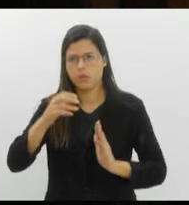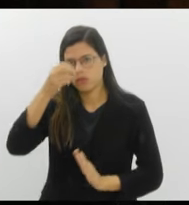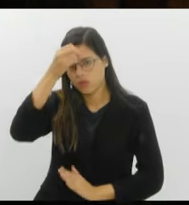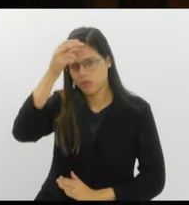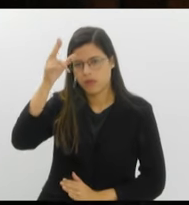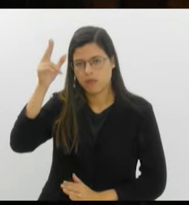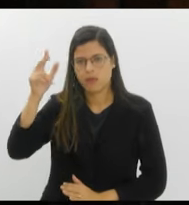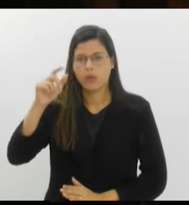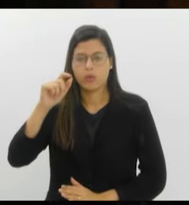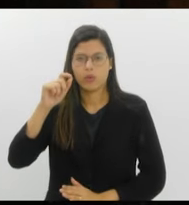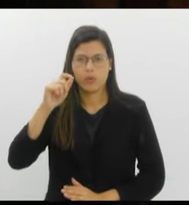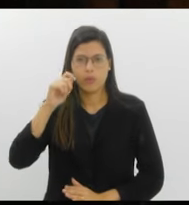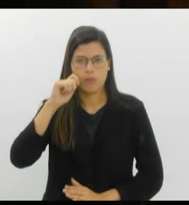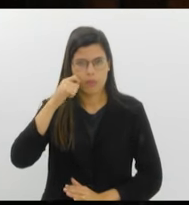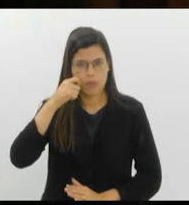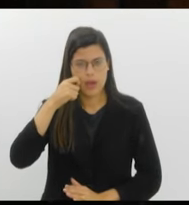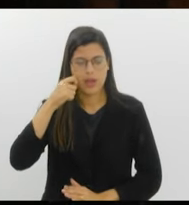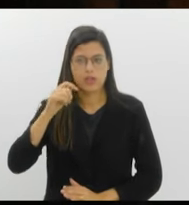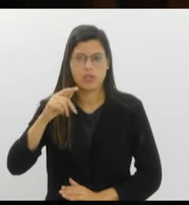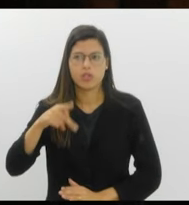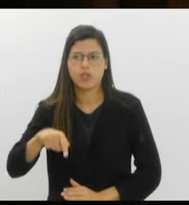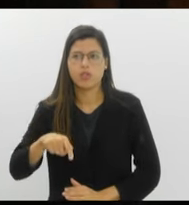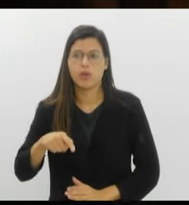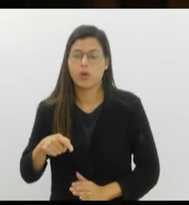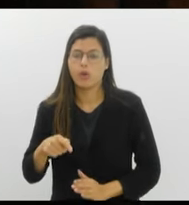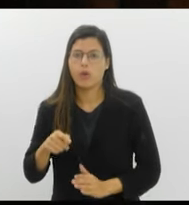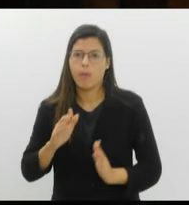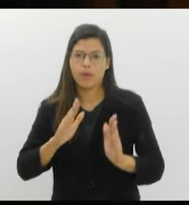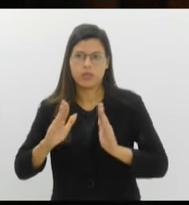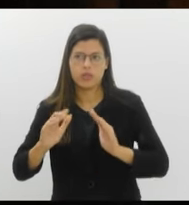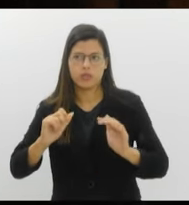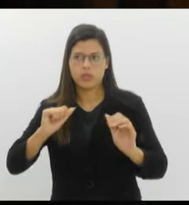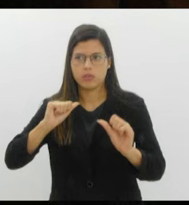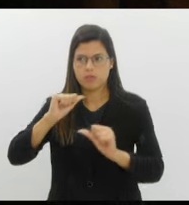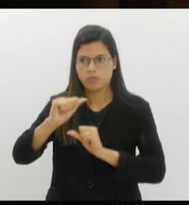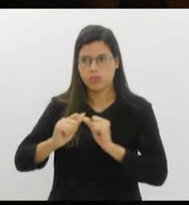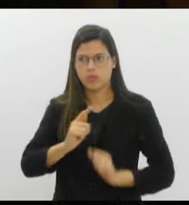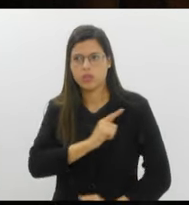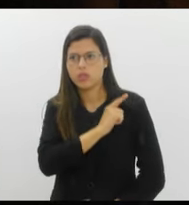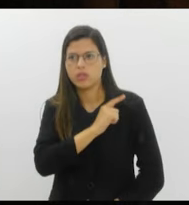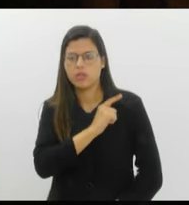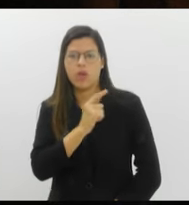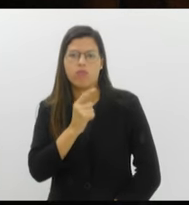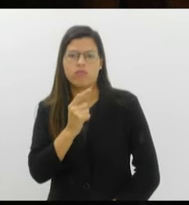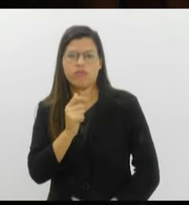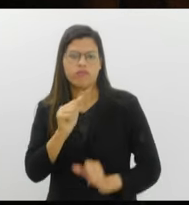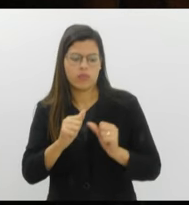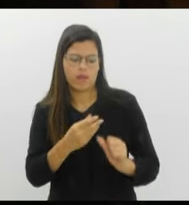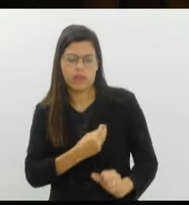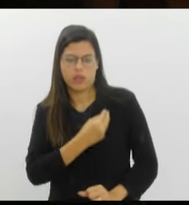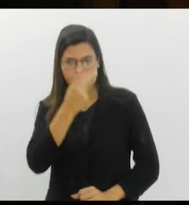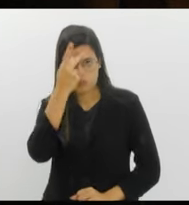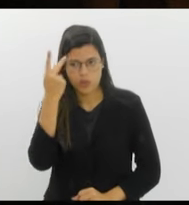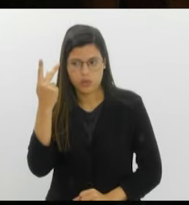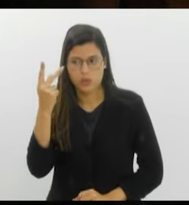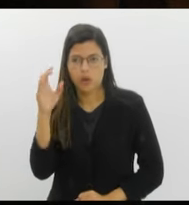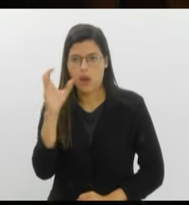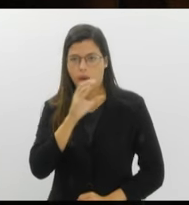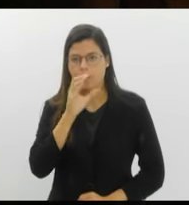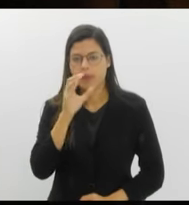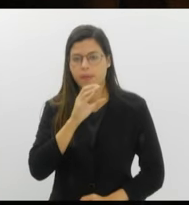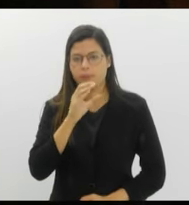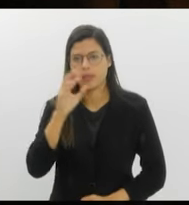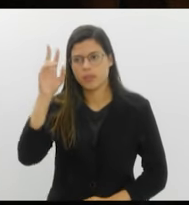e consolida o legado de gestão e de transformação na vida das pessoas. Eu vou, muito brevemente, né,